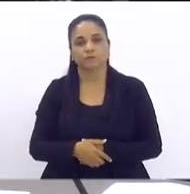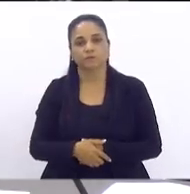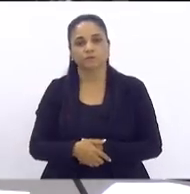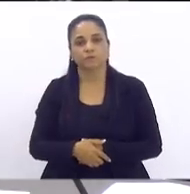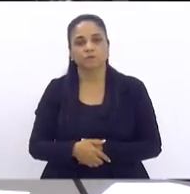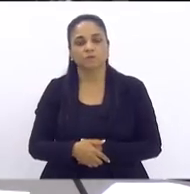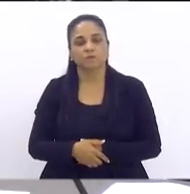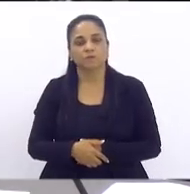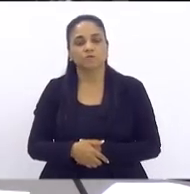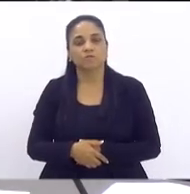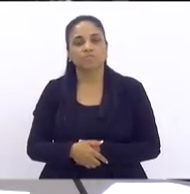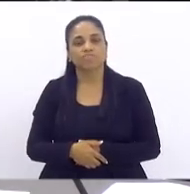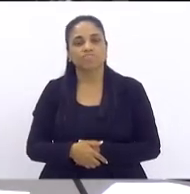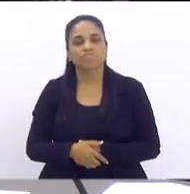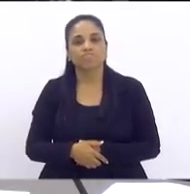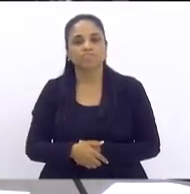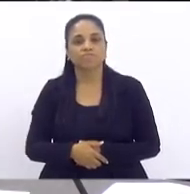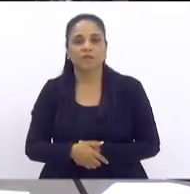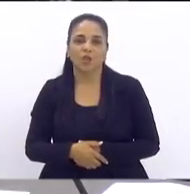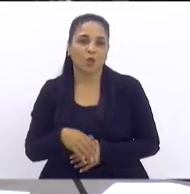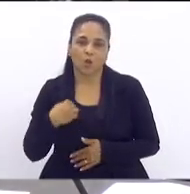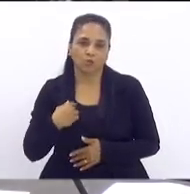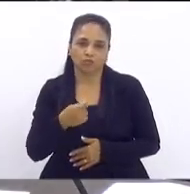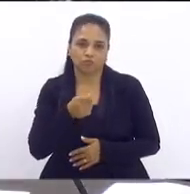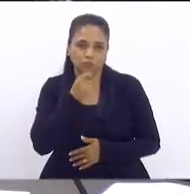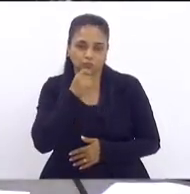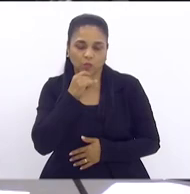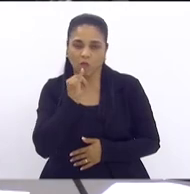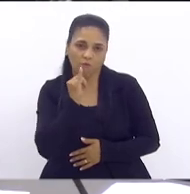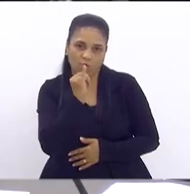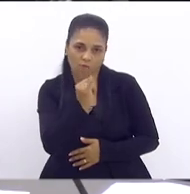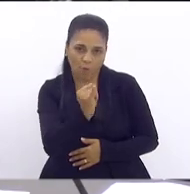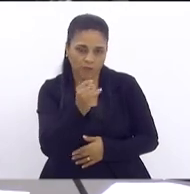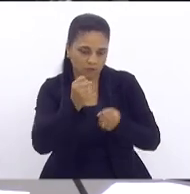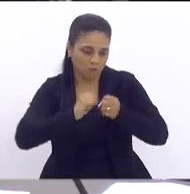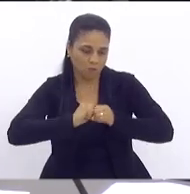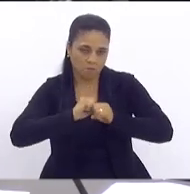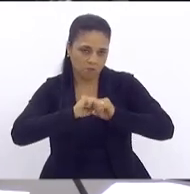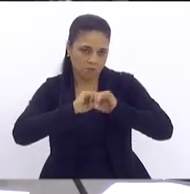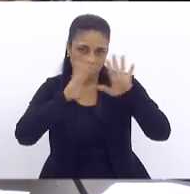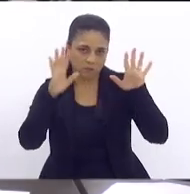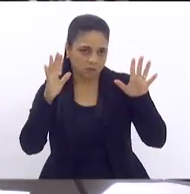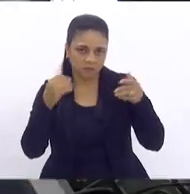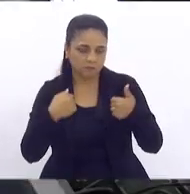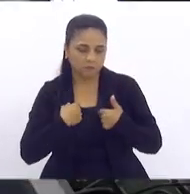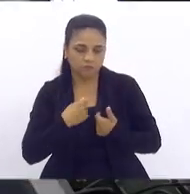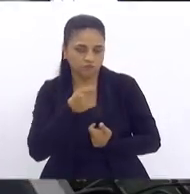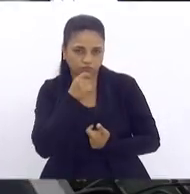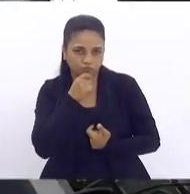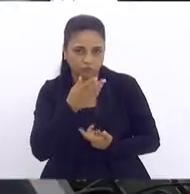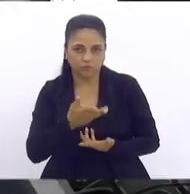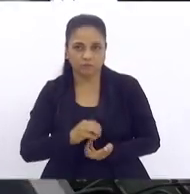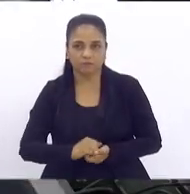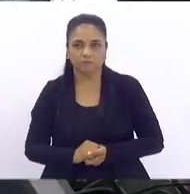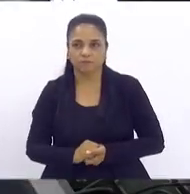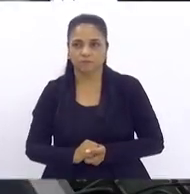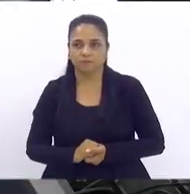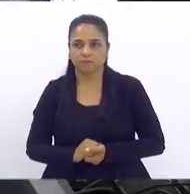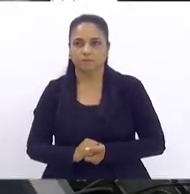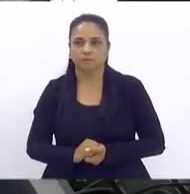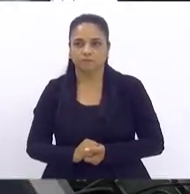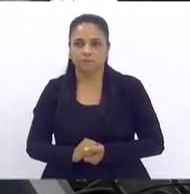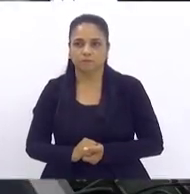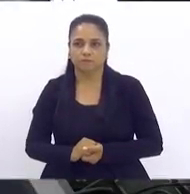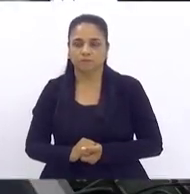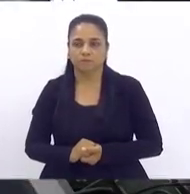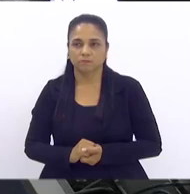nesses pontos, a gente não tem essa informação para poder esclarecer a senhora. Mais alguém tem alguma coisa que queria